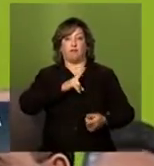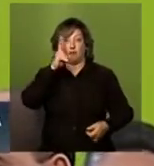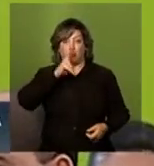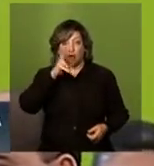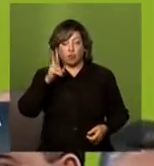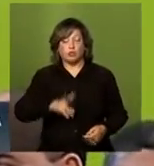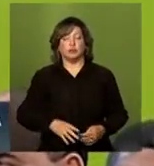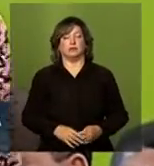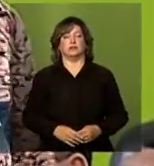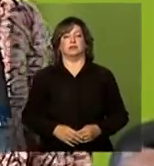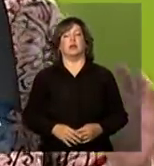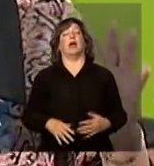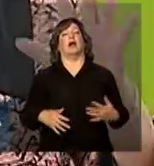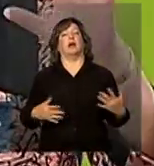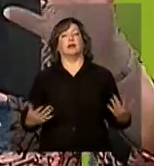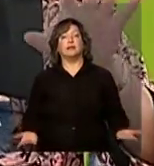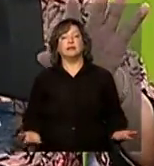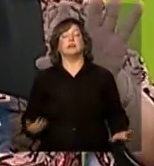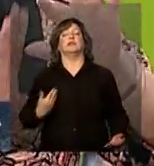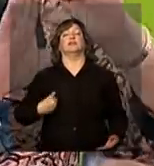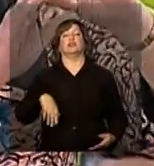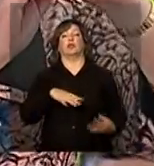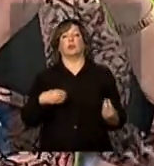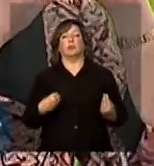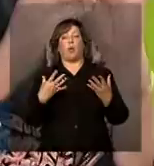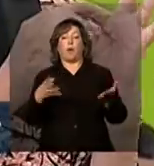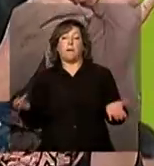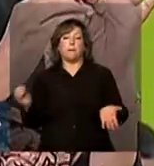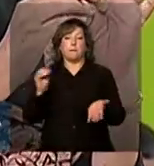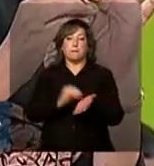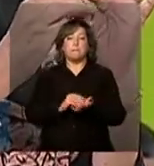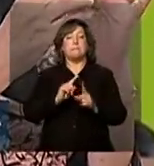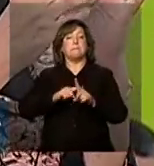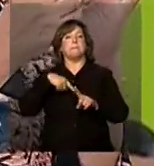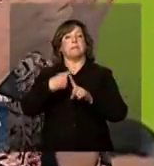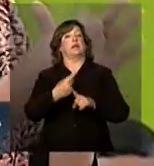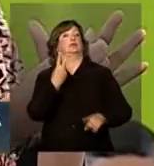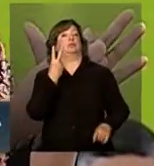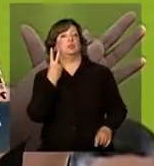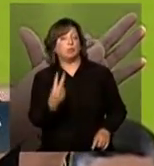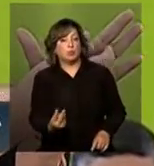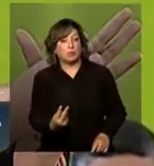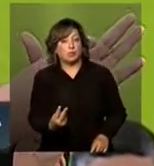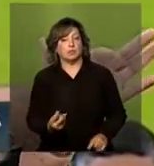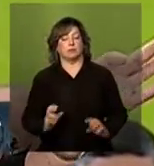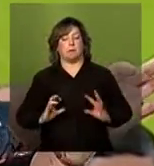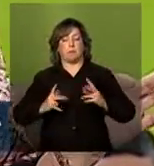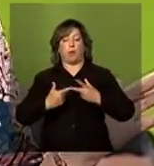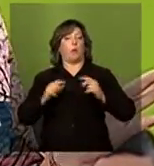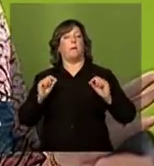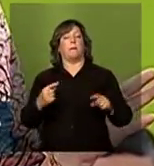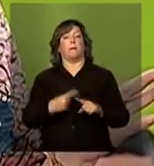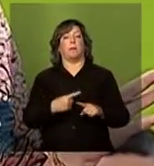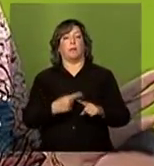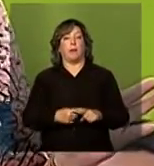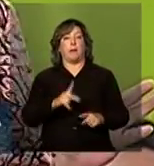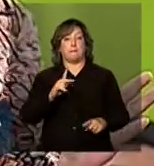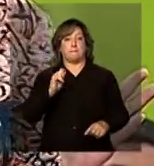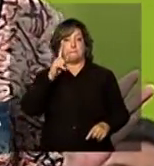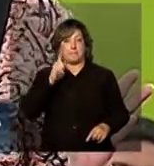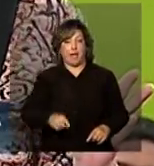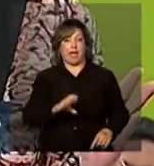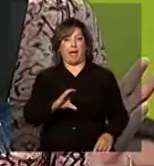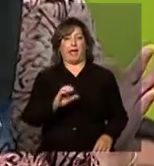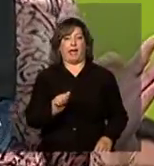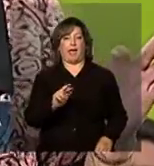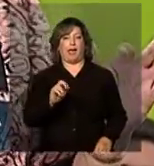intens nós colocamos mais duas máquinas que são a p carregadeira que tá